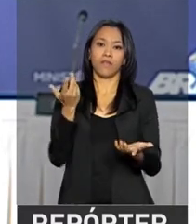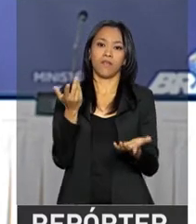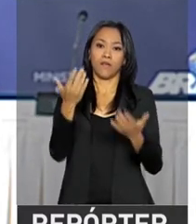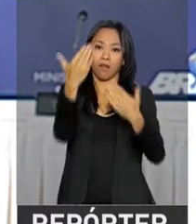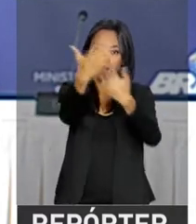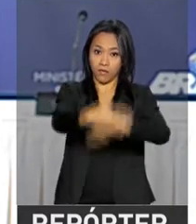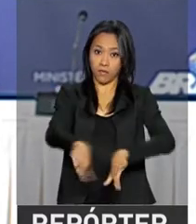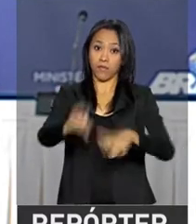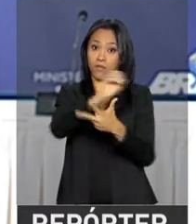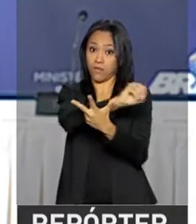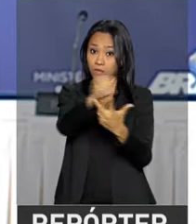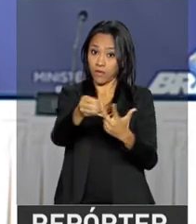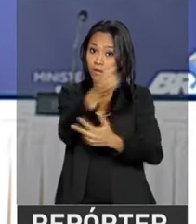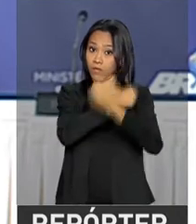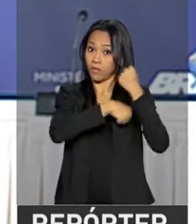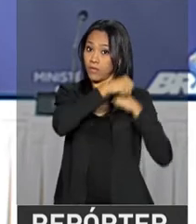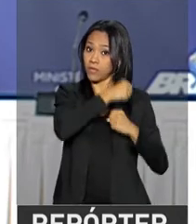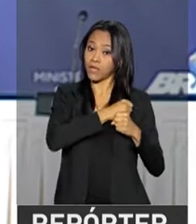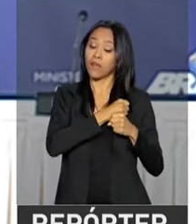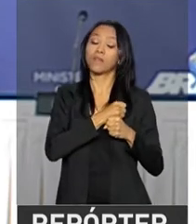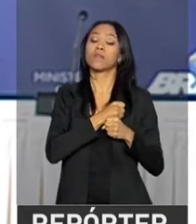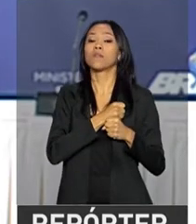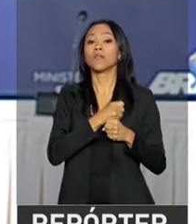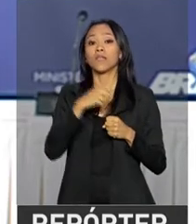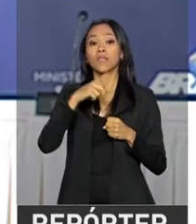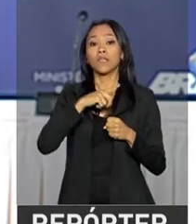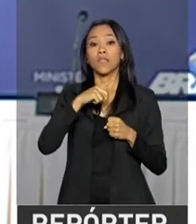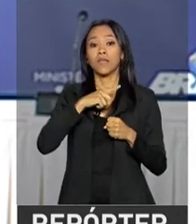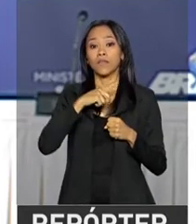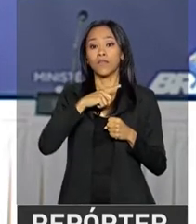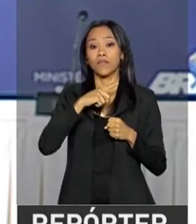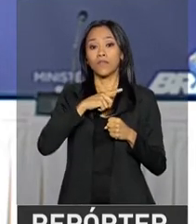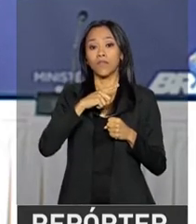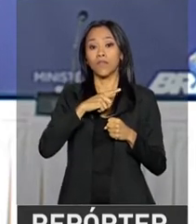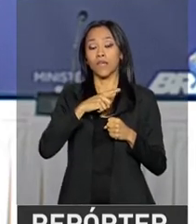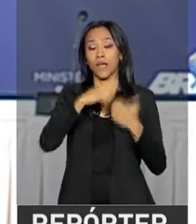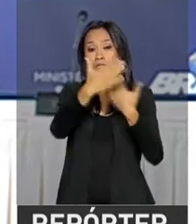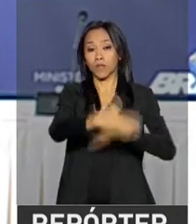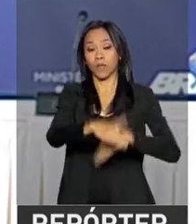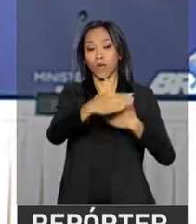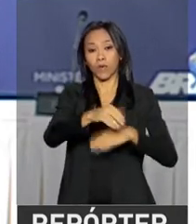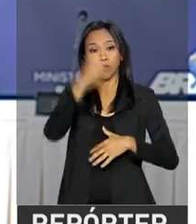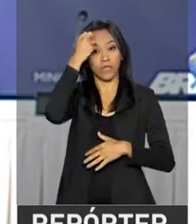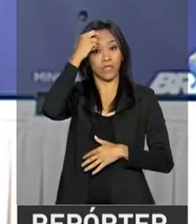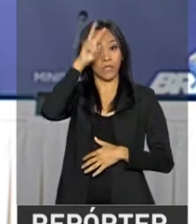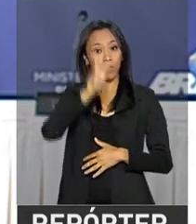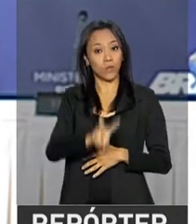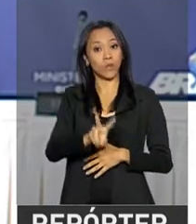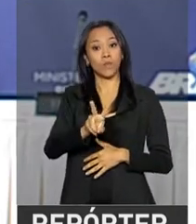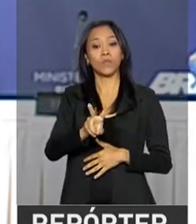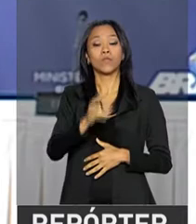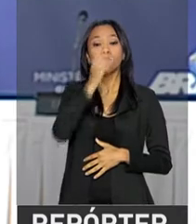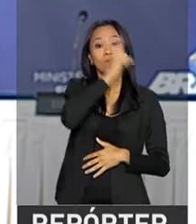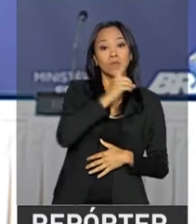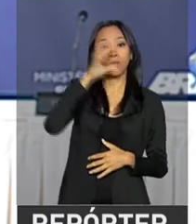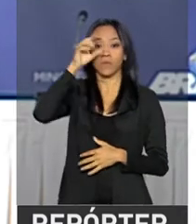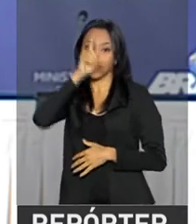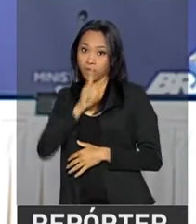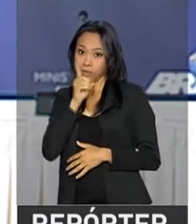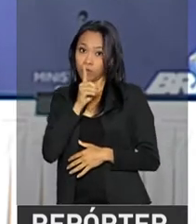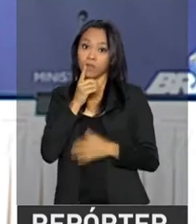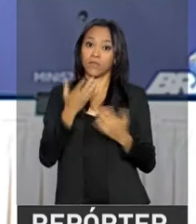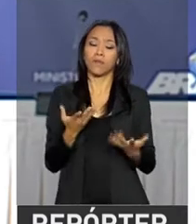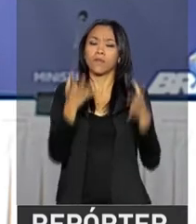pela primeira vez foi realizar foi áspero teve as provas as provas aplicadas em dois domingos então os detalhes